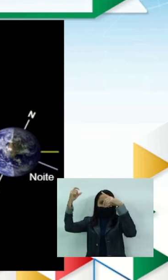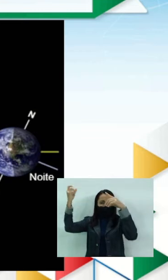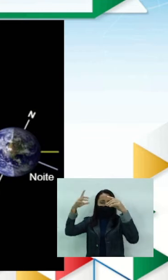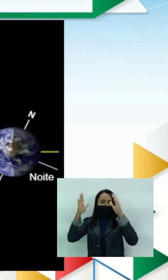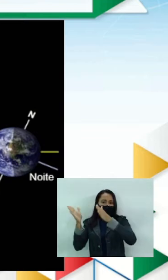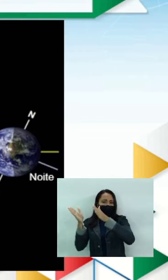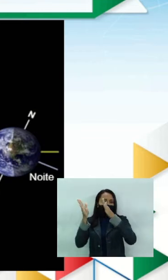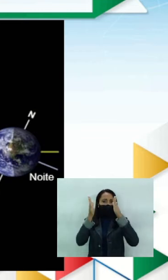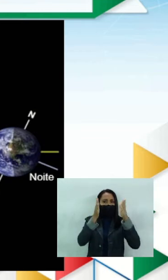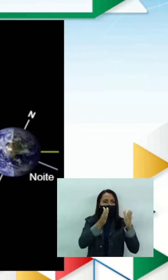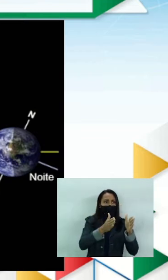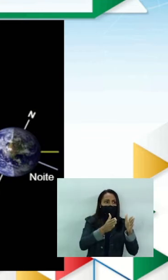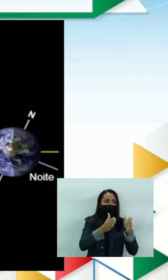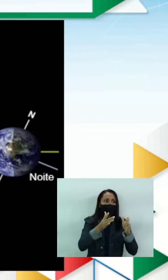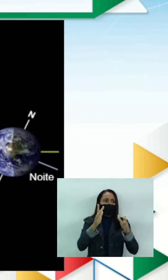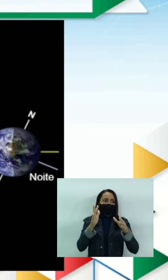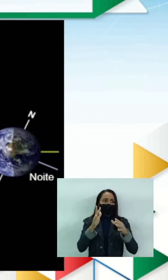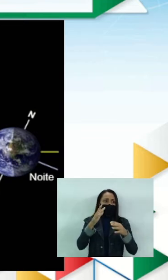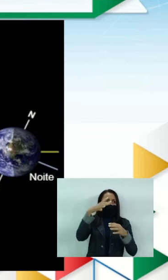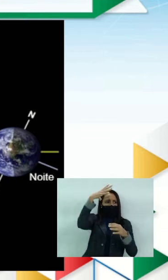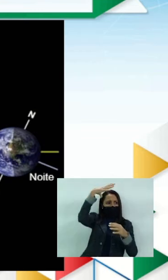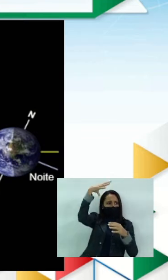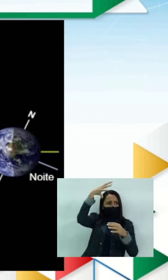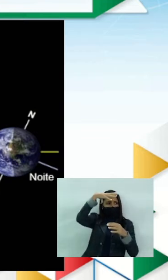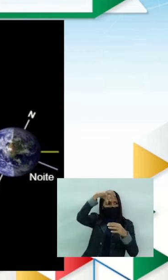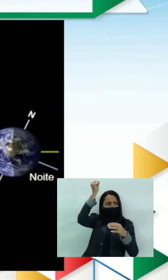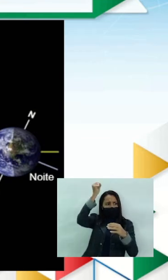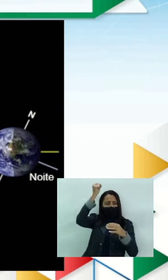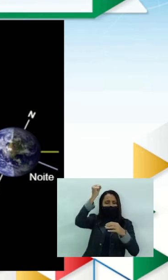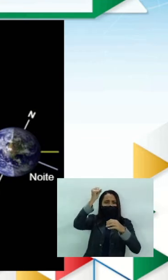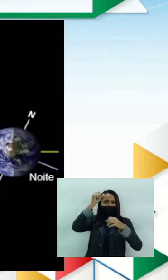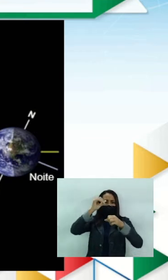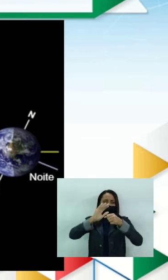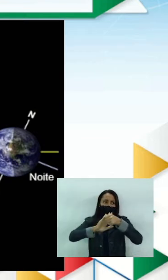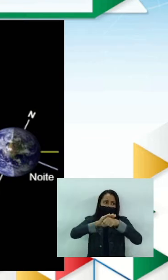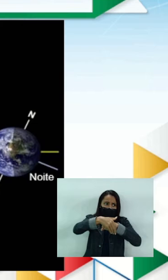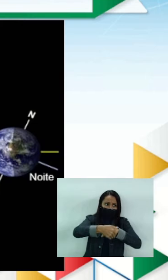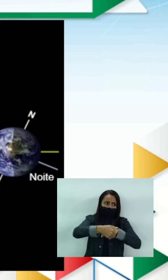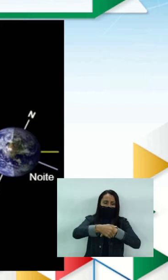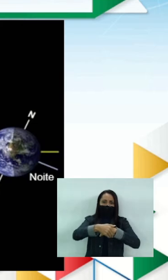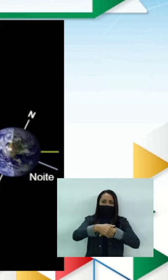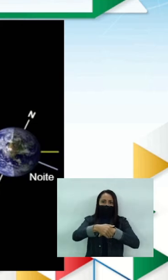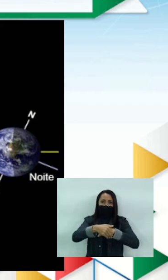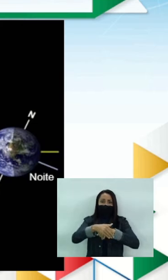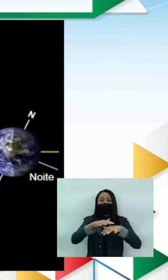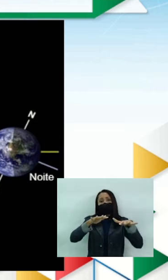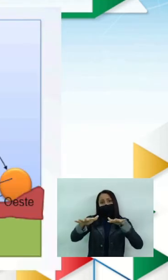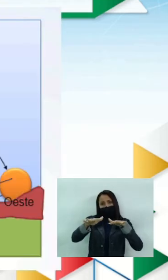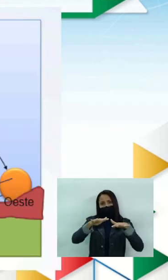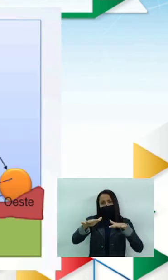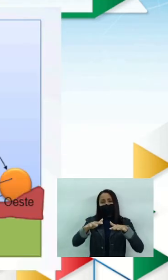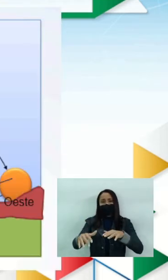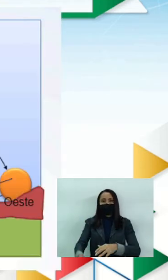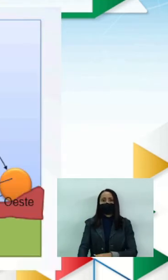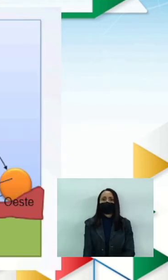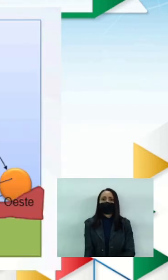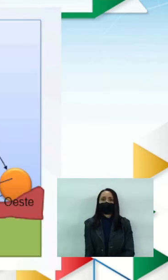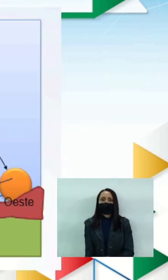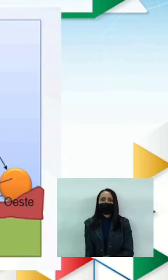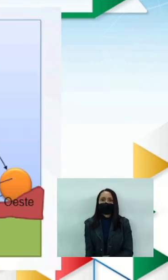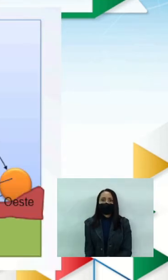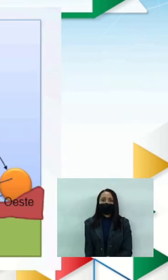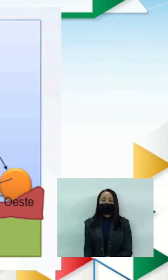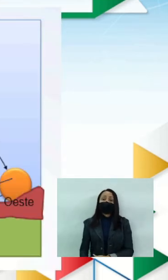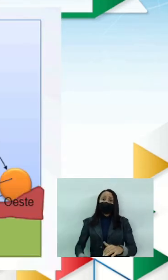lado ela está na parte escura. Então esse é o movimento de rotação, tá certo? Vamos lá.